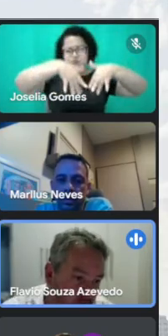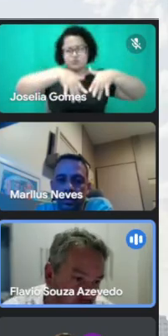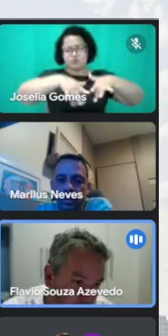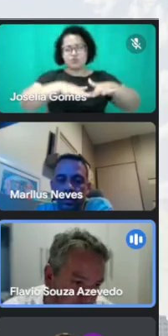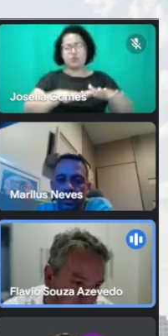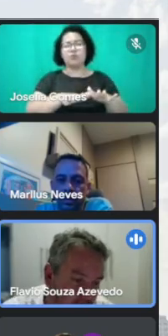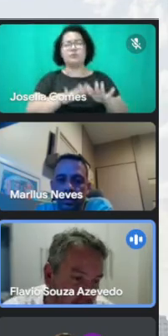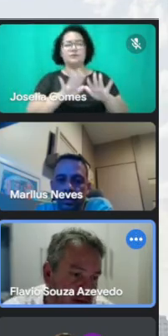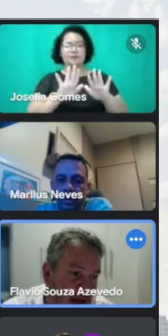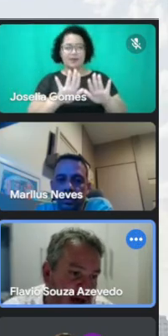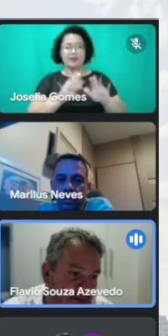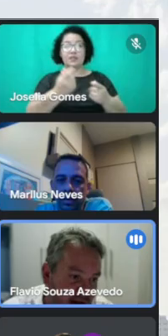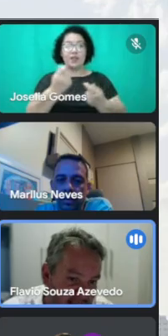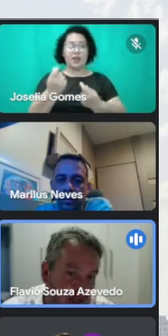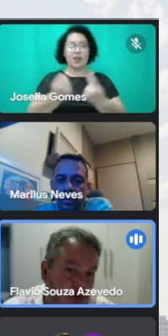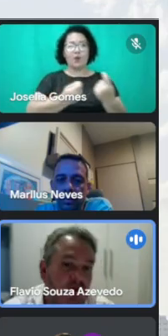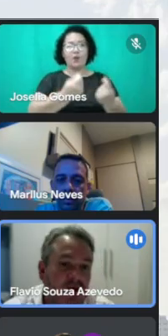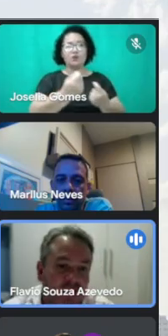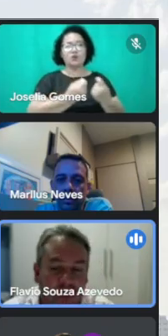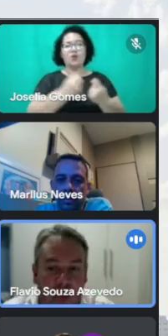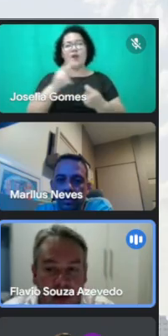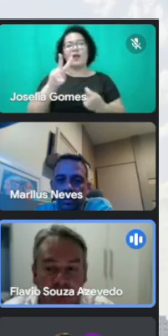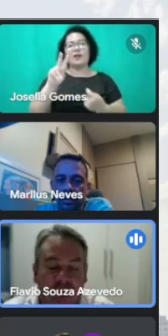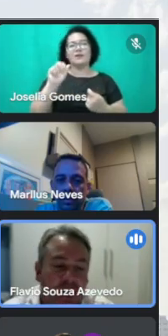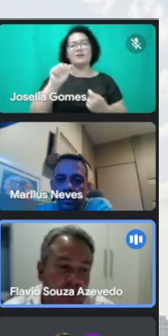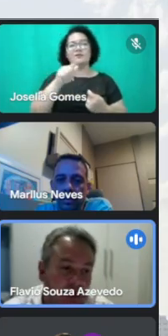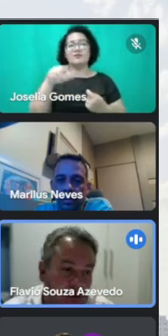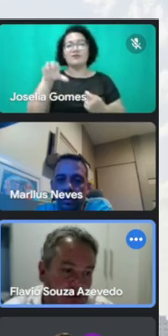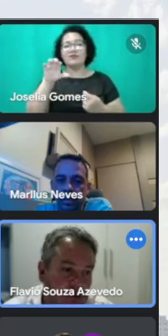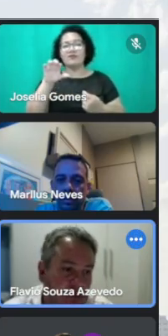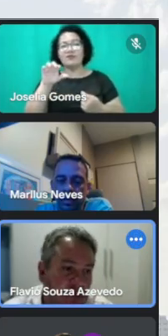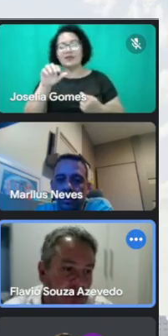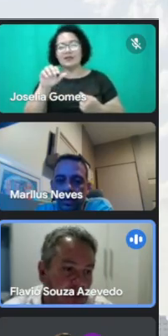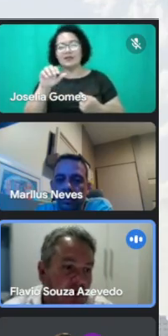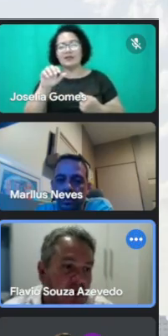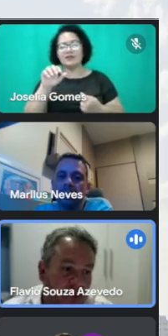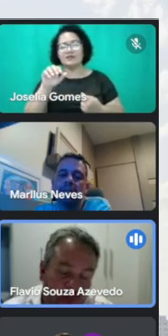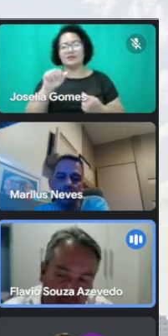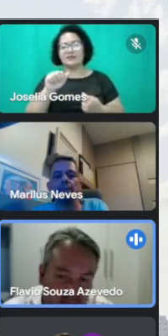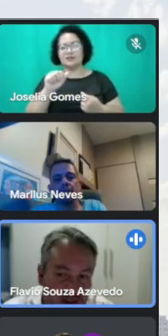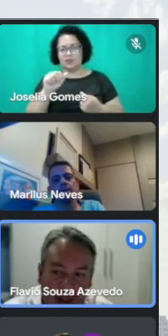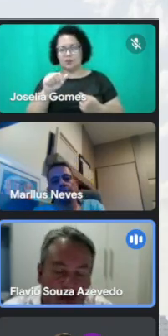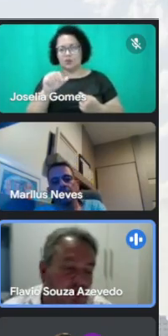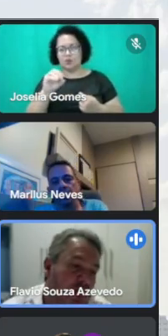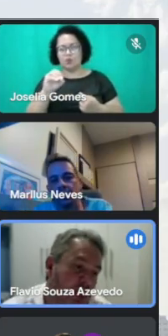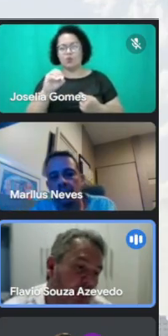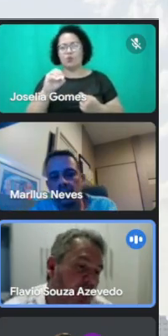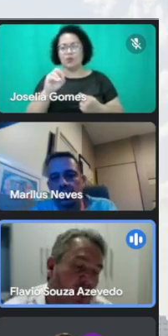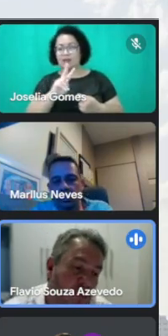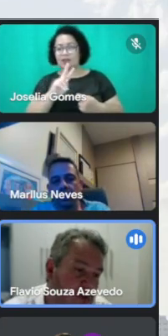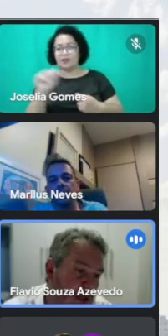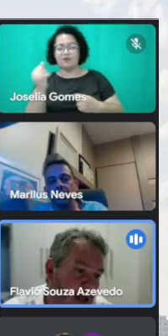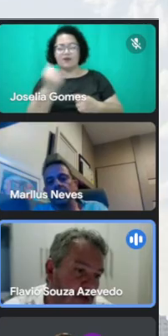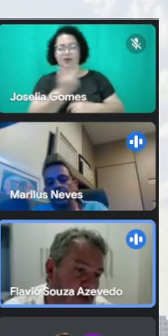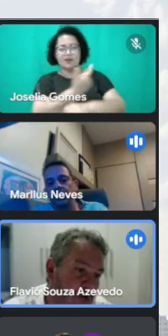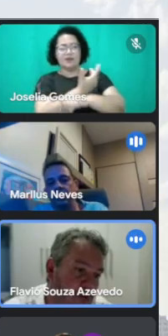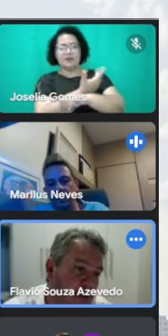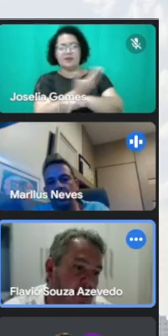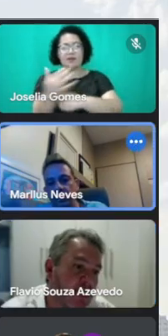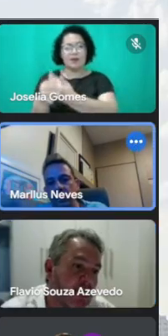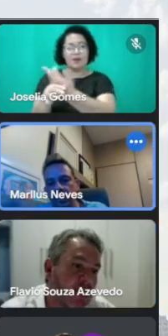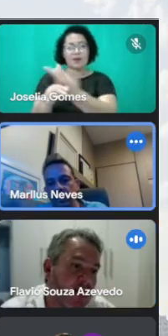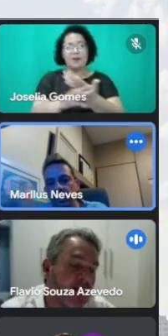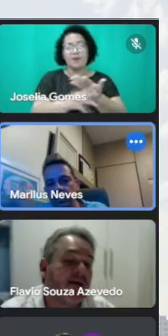extremamente controlada a vazão que vai para os jardins. Né? Se vier cheio, ele não consegue